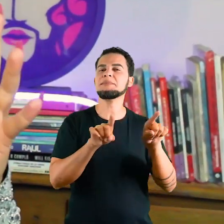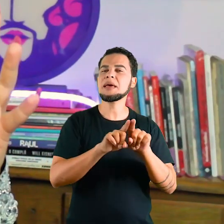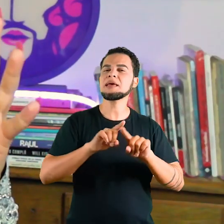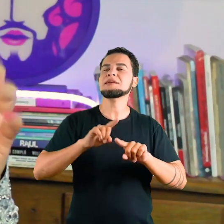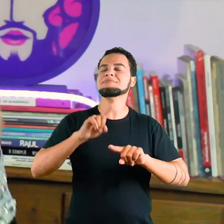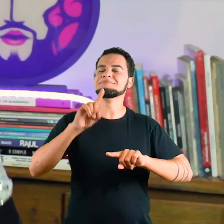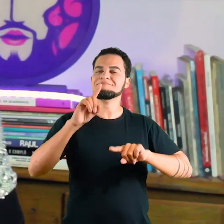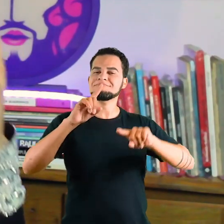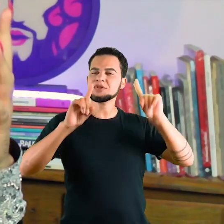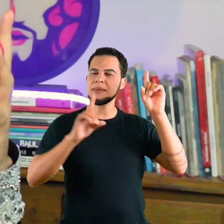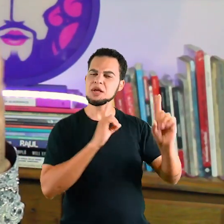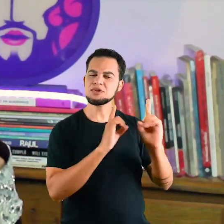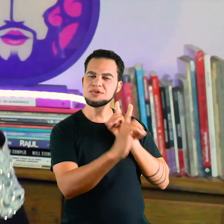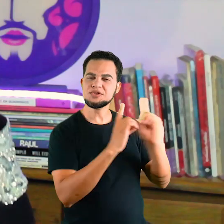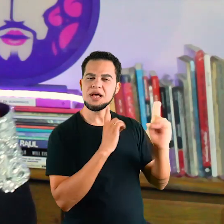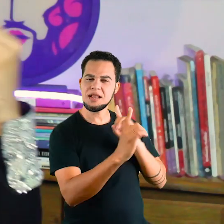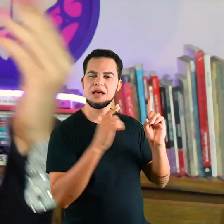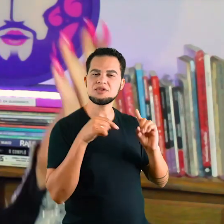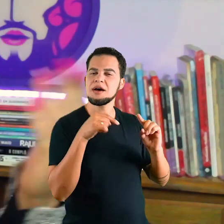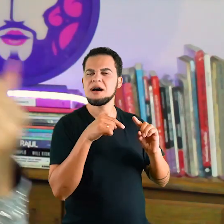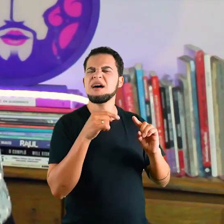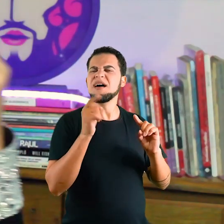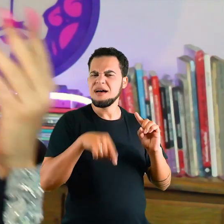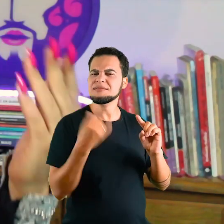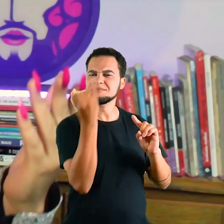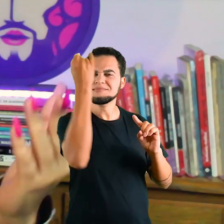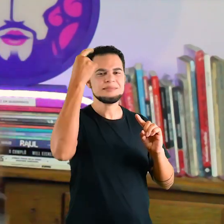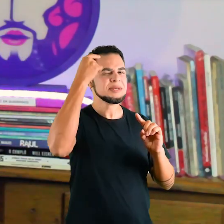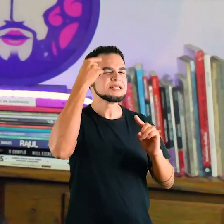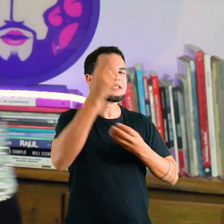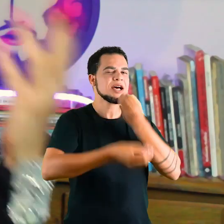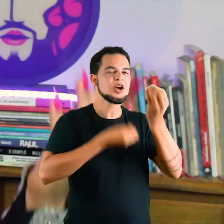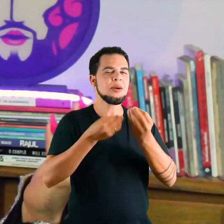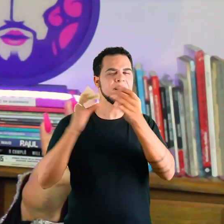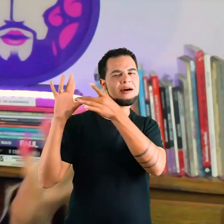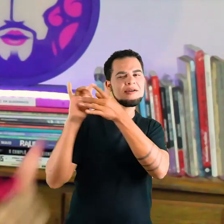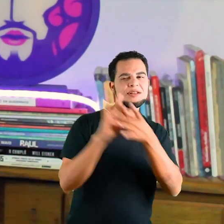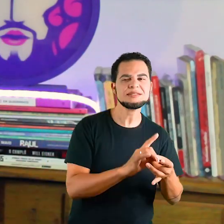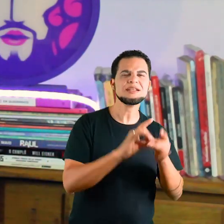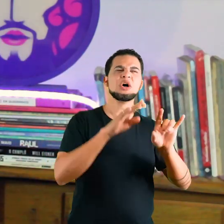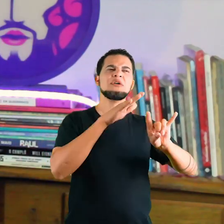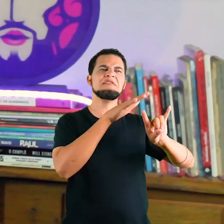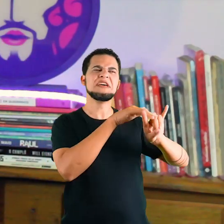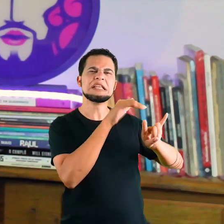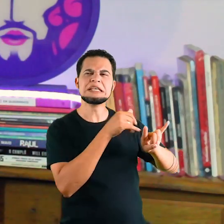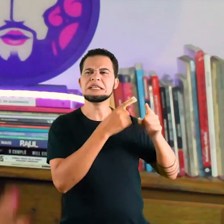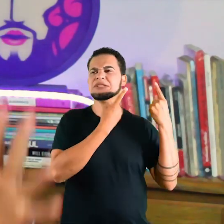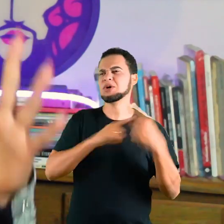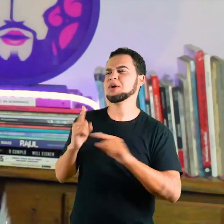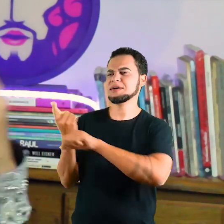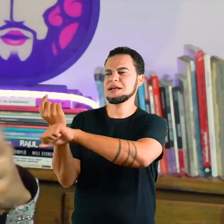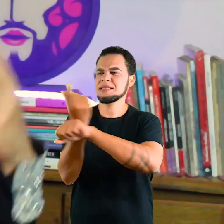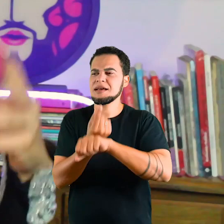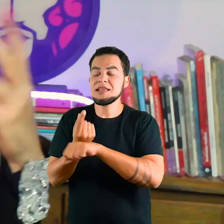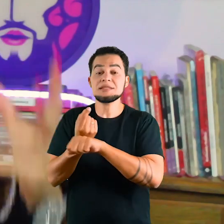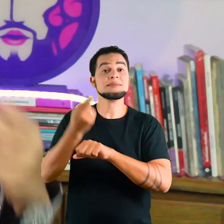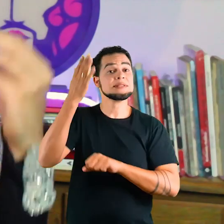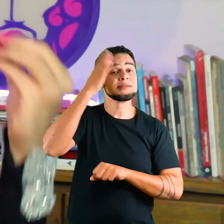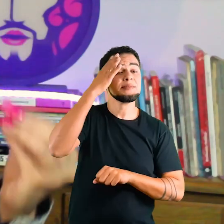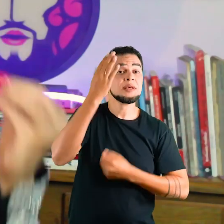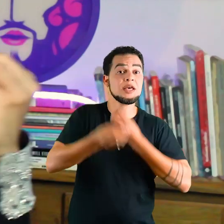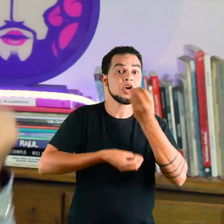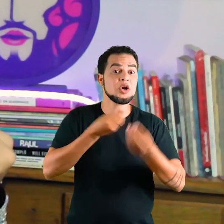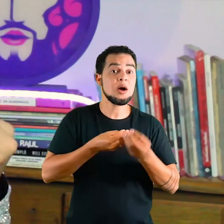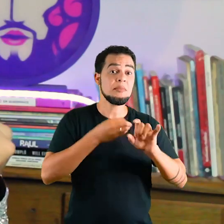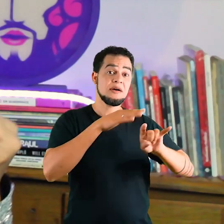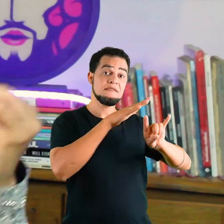É interessante a gente pensar as conexões entre veganismo, anticapitalismo e ver como veganismo